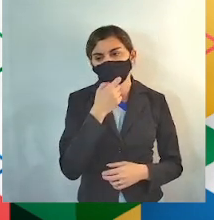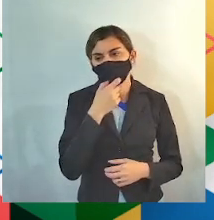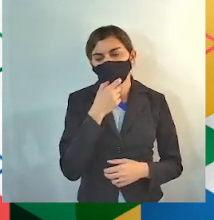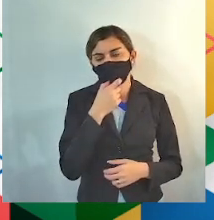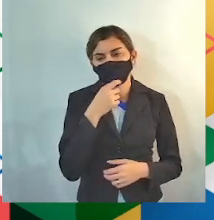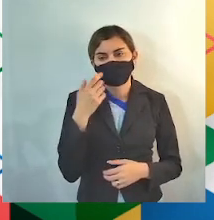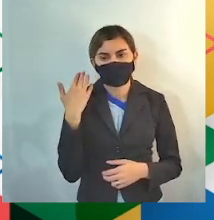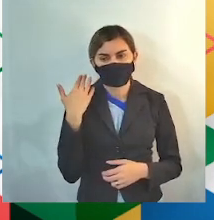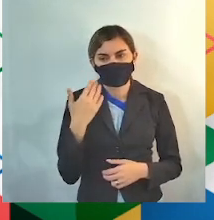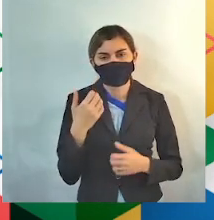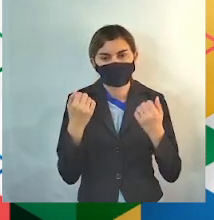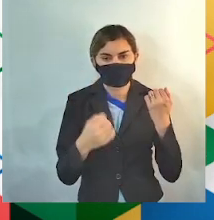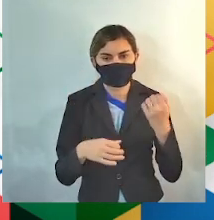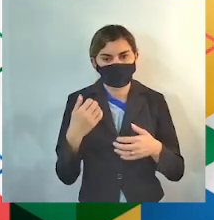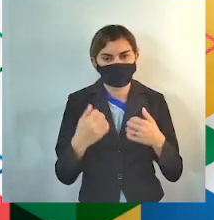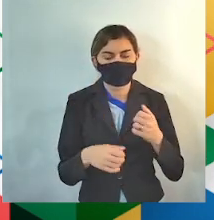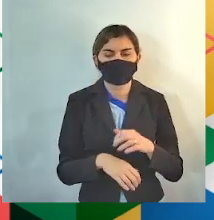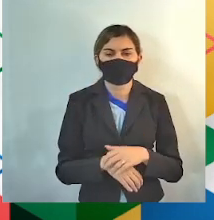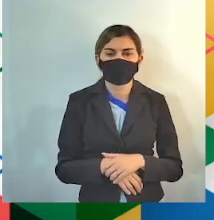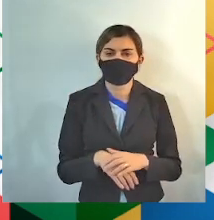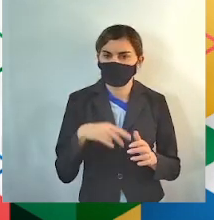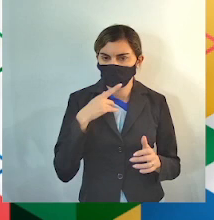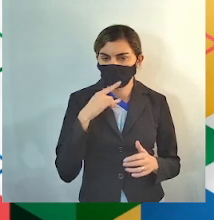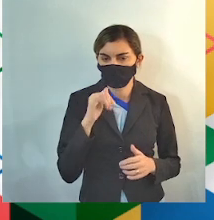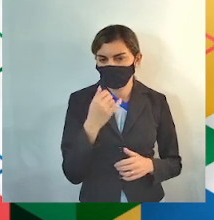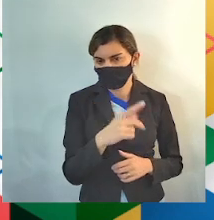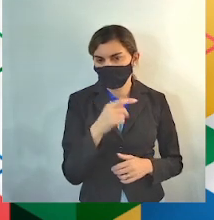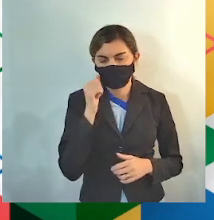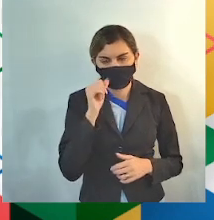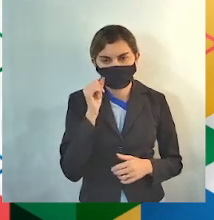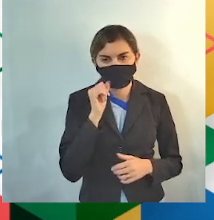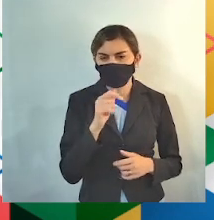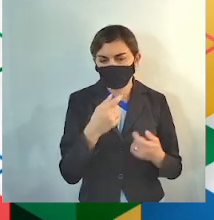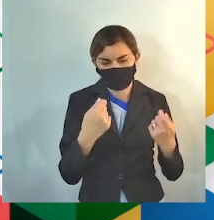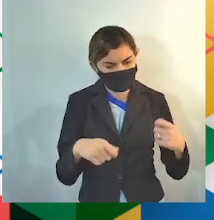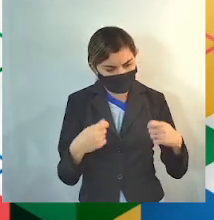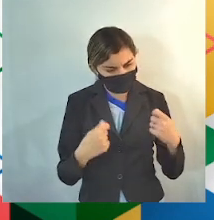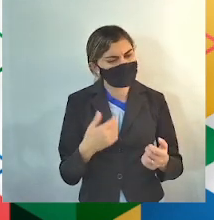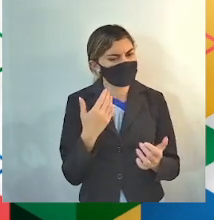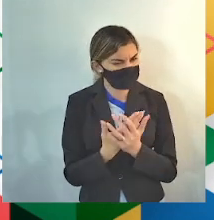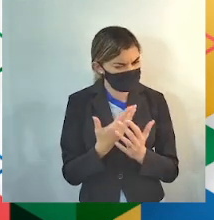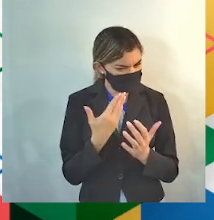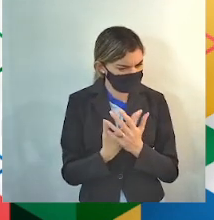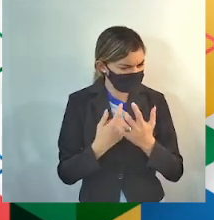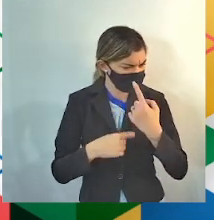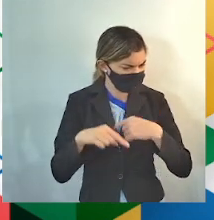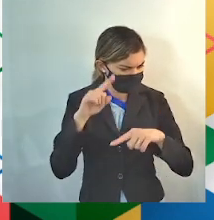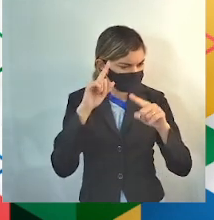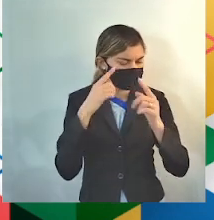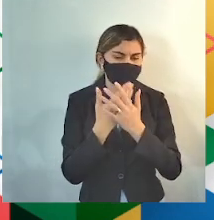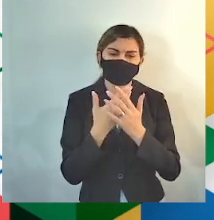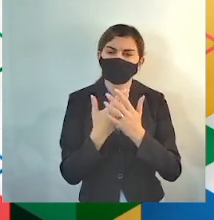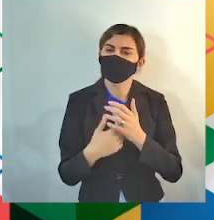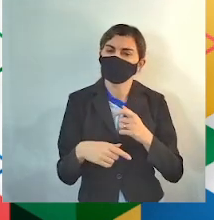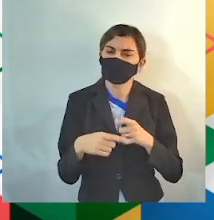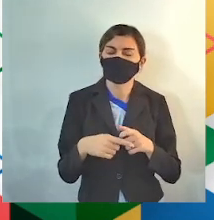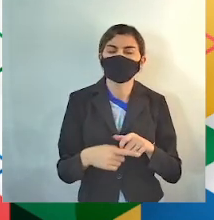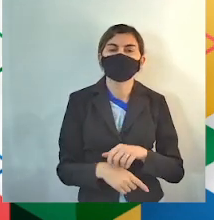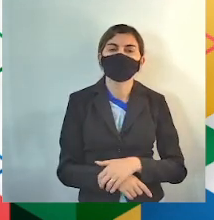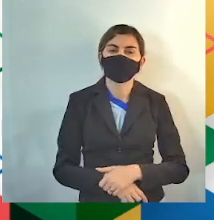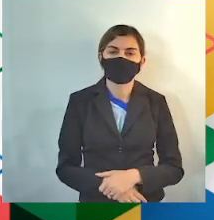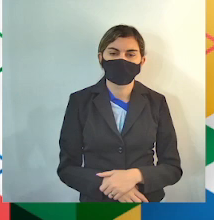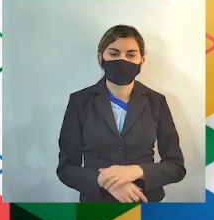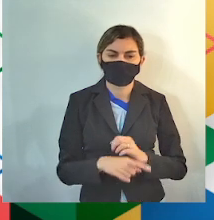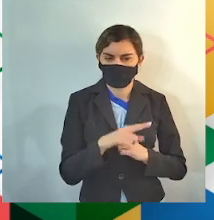a lot to be a doctor. O pai dela falou para ela que é necessário estudar muito para ser uma médica.